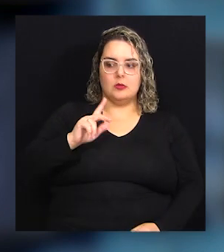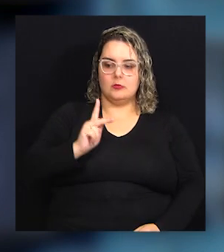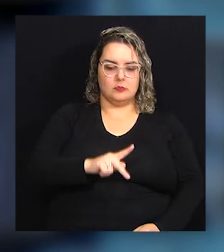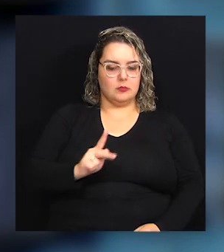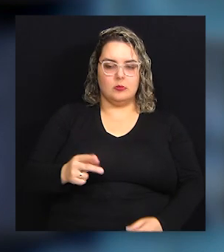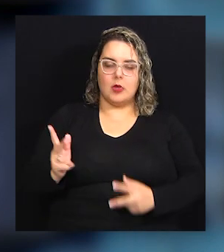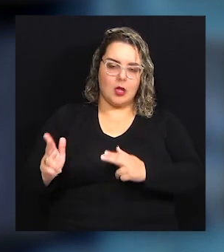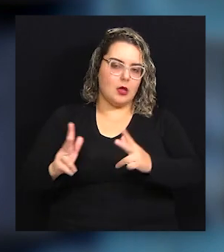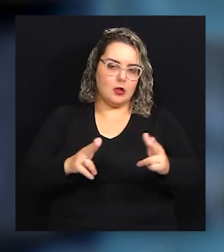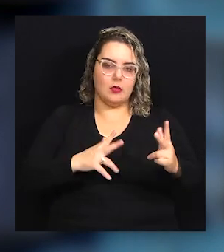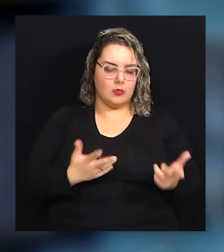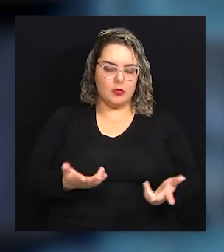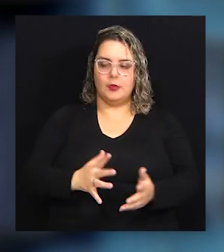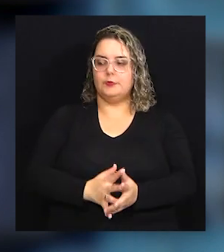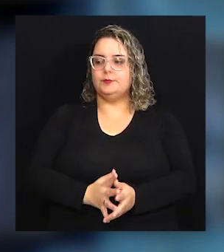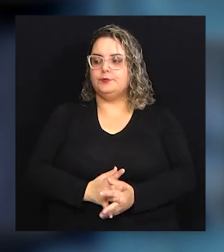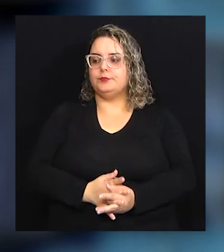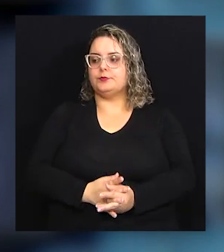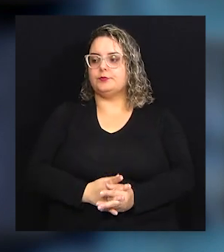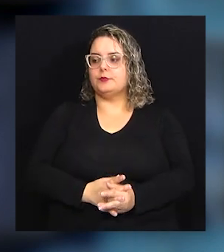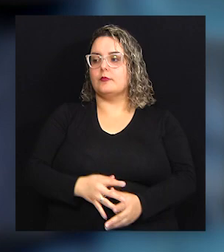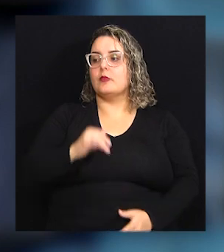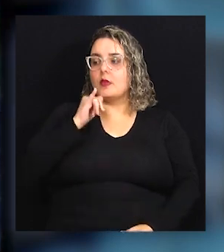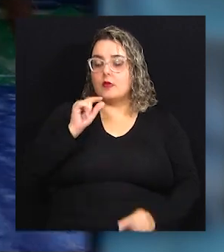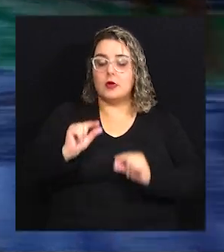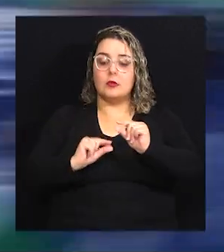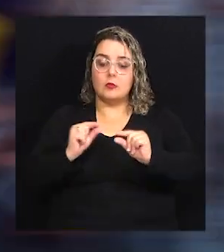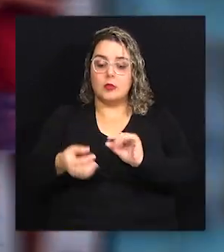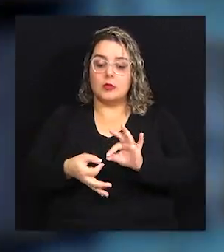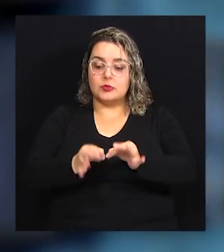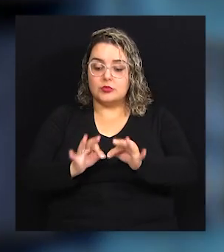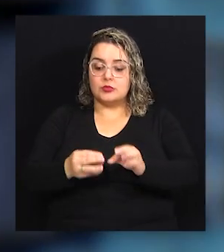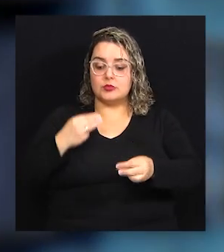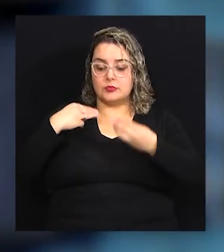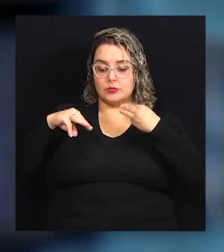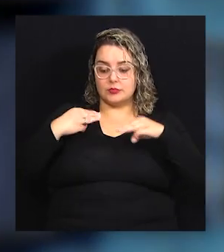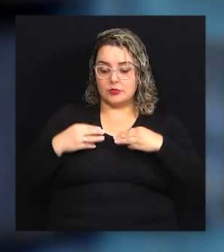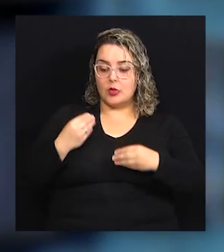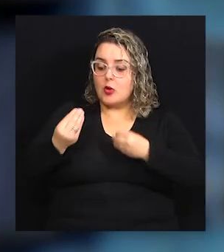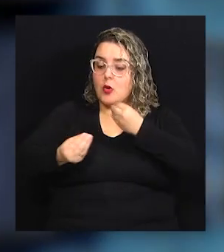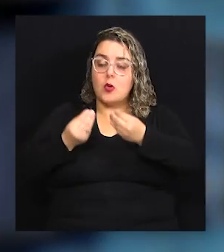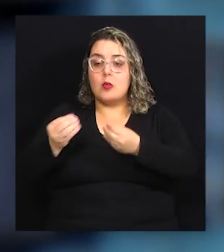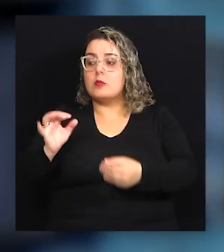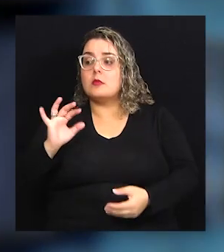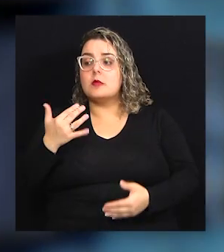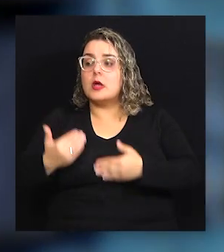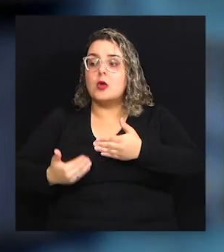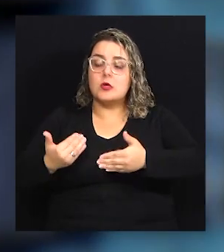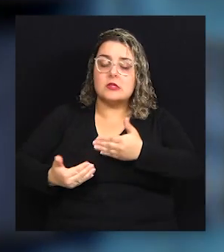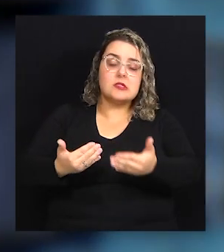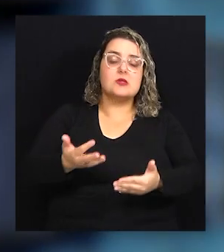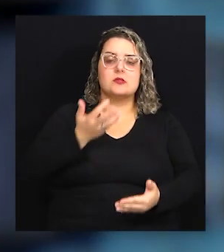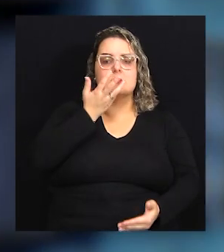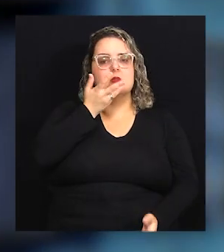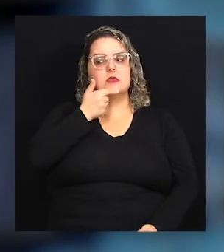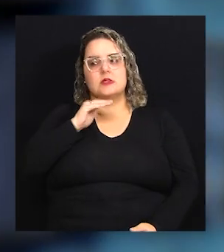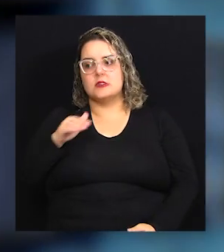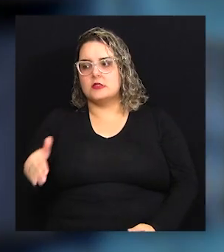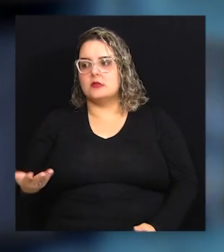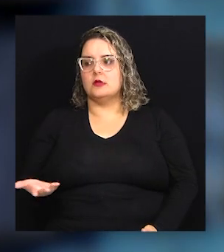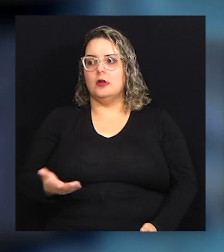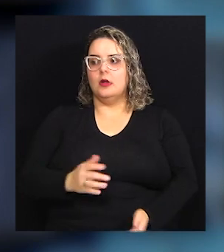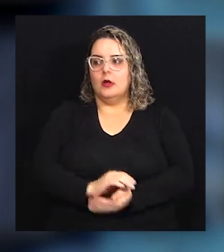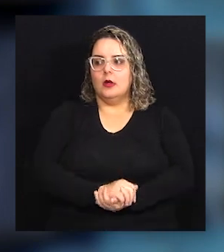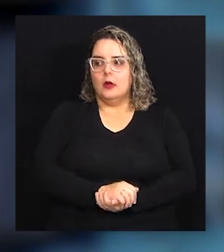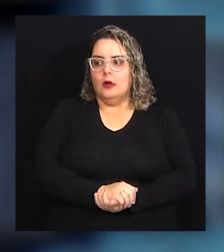E são praticamente as mesmas. E assim, vamos falar um pouco sobre a oficina de musicalização. Como é que funciona esse processo aí com